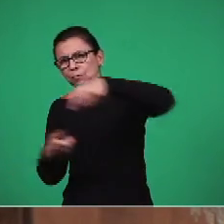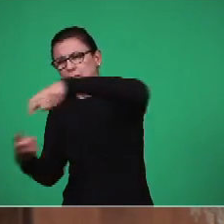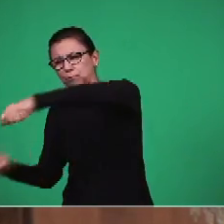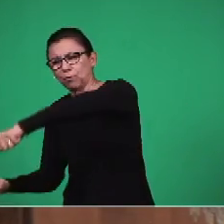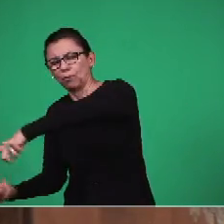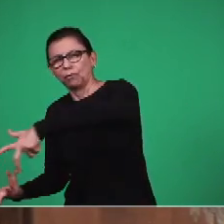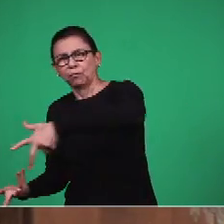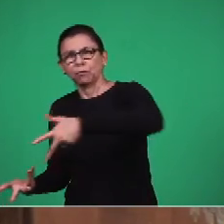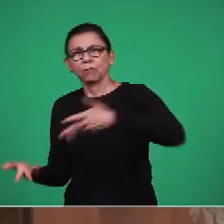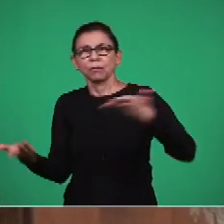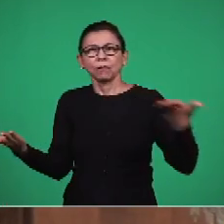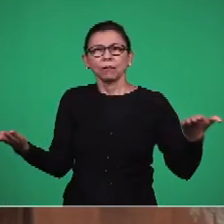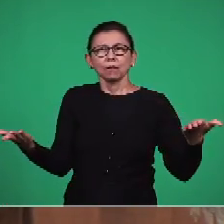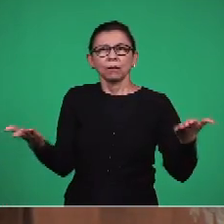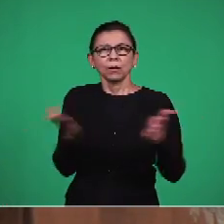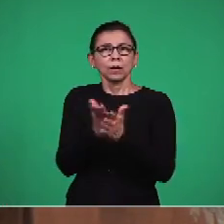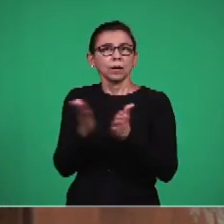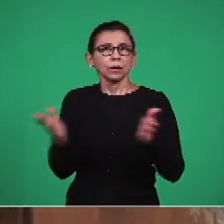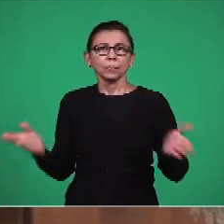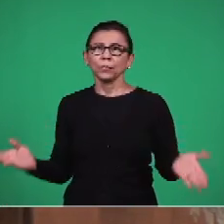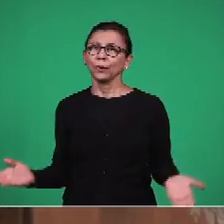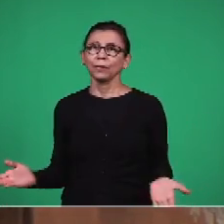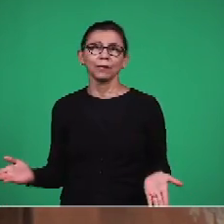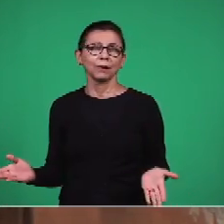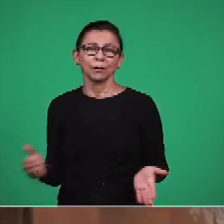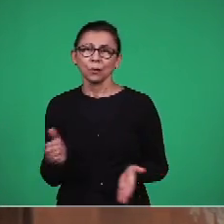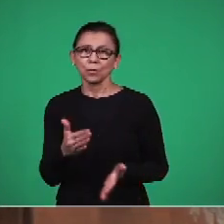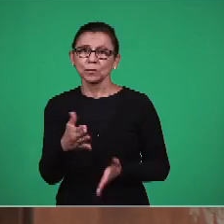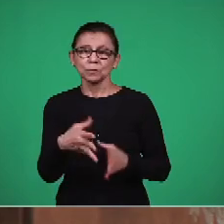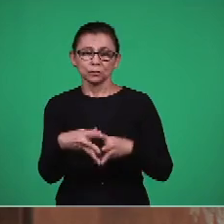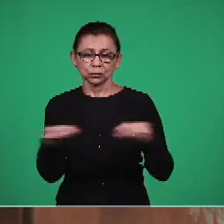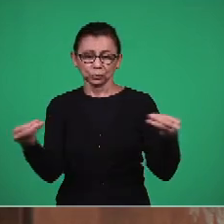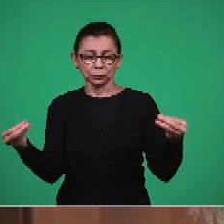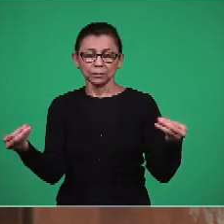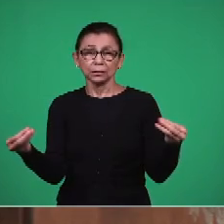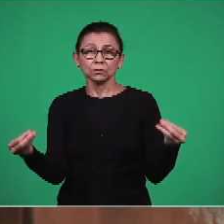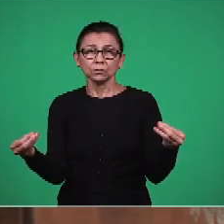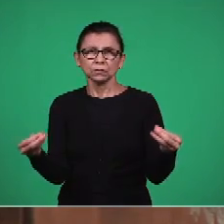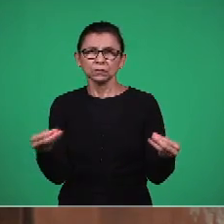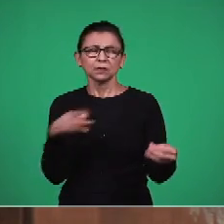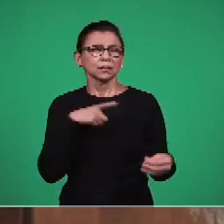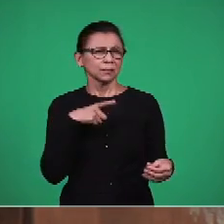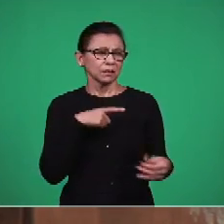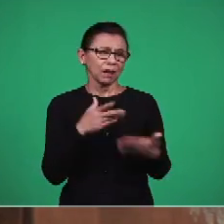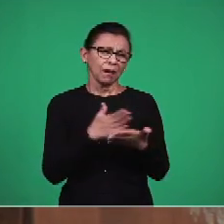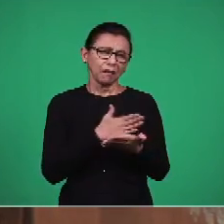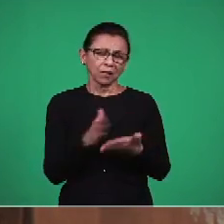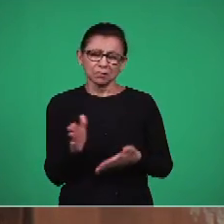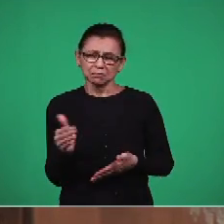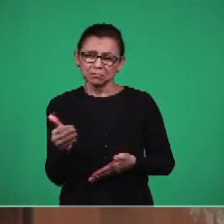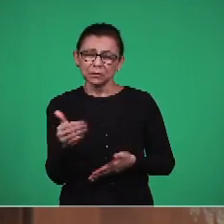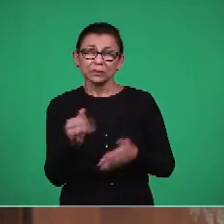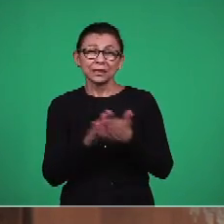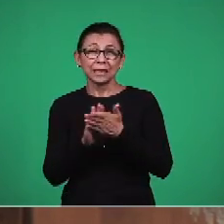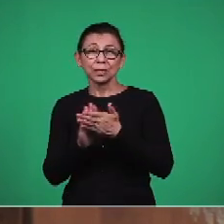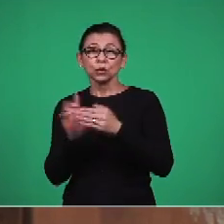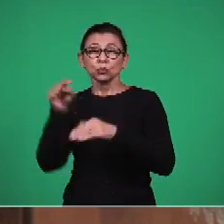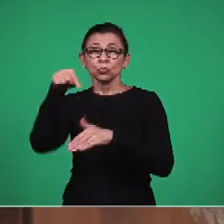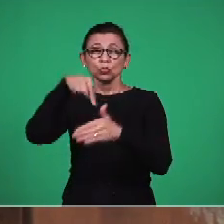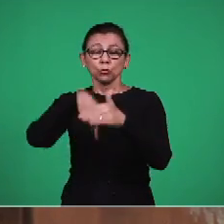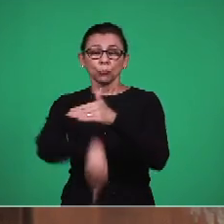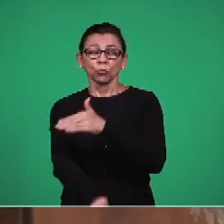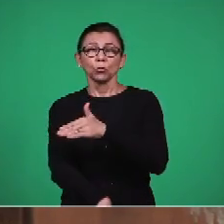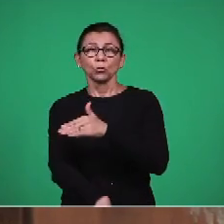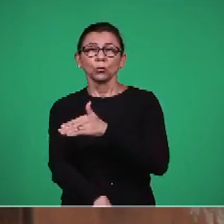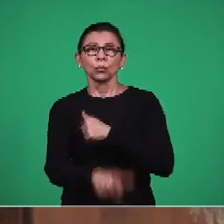acabou. Os cardumes estão indo embora. Existem peixes, eles vão lá para o fundo do mar. Mas o que é? A sujeira do